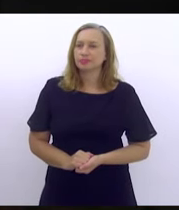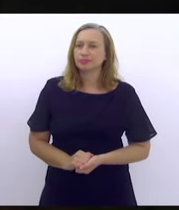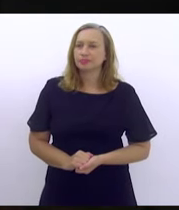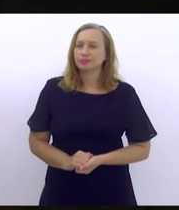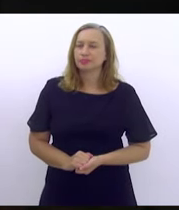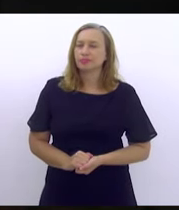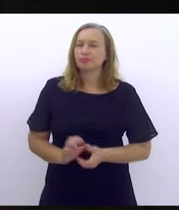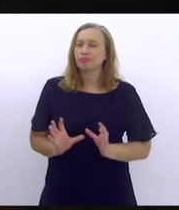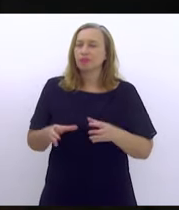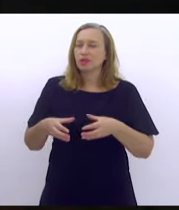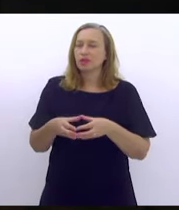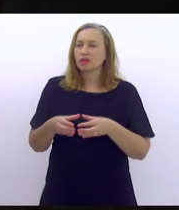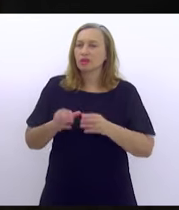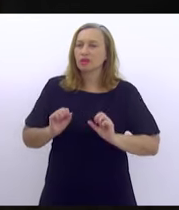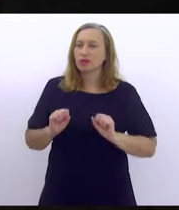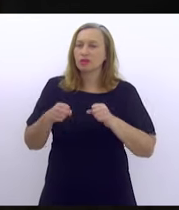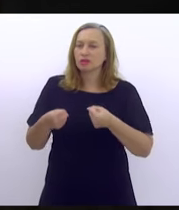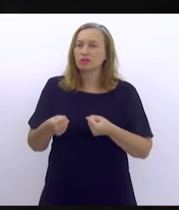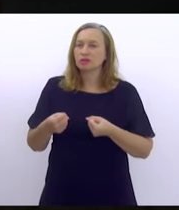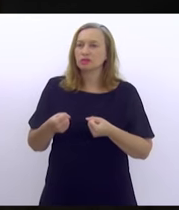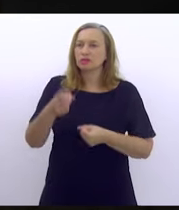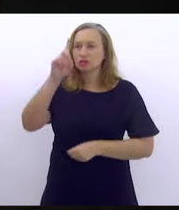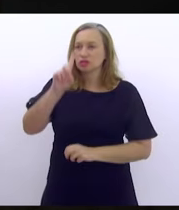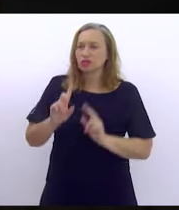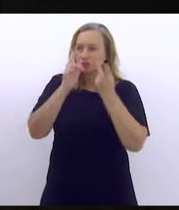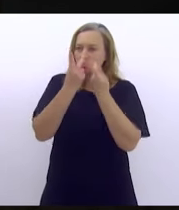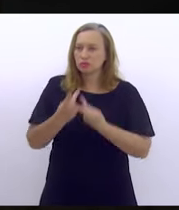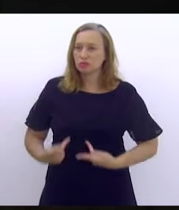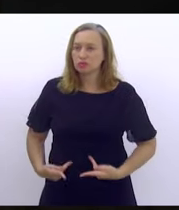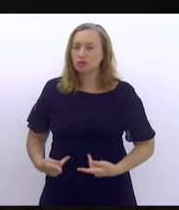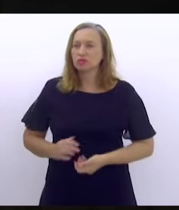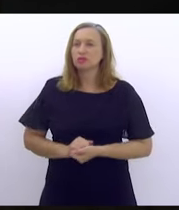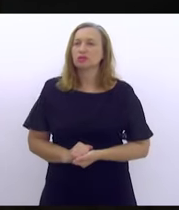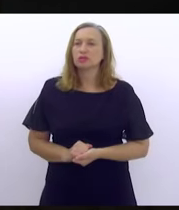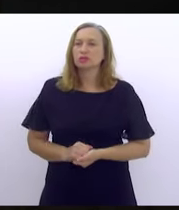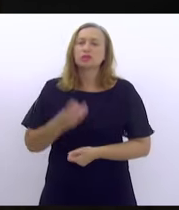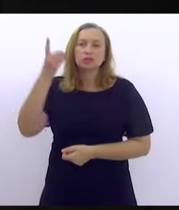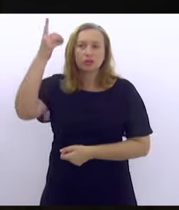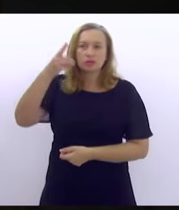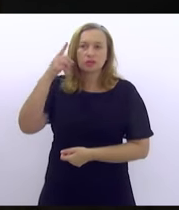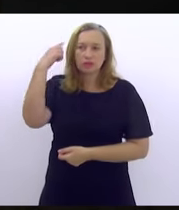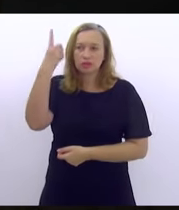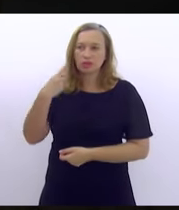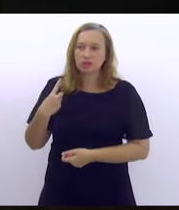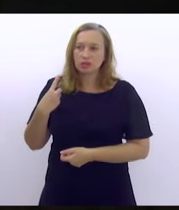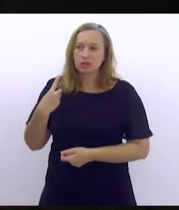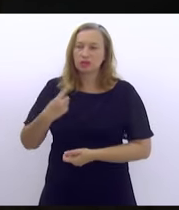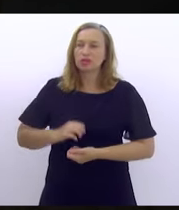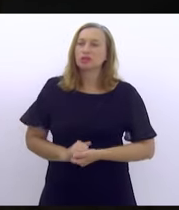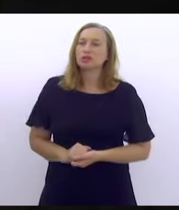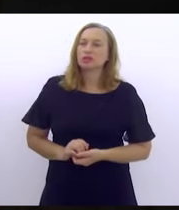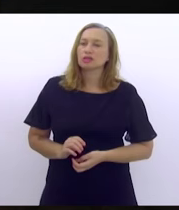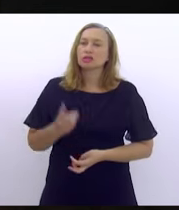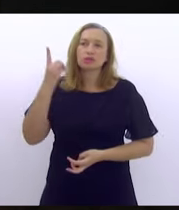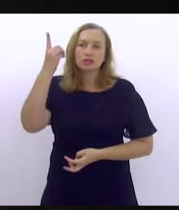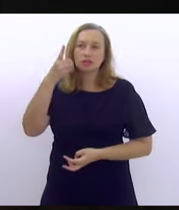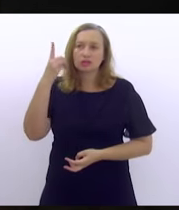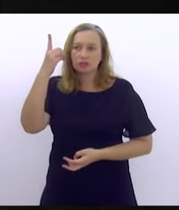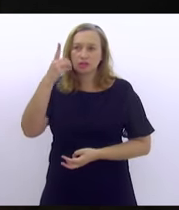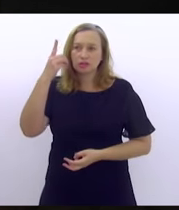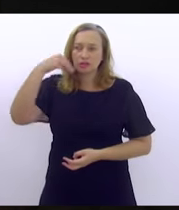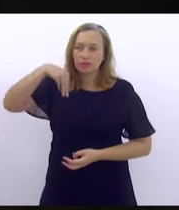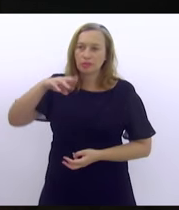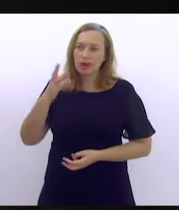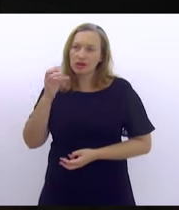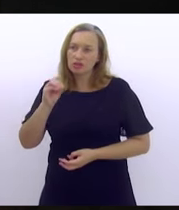Pela Comissão de Defesa dos Direitos Humanos, deputada Dani Monteiro, deputado